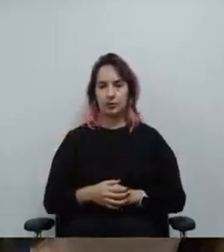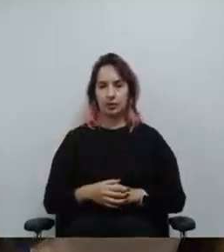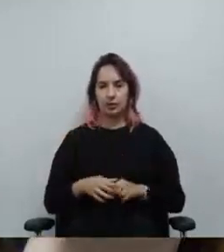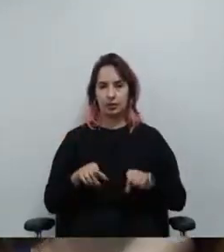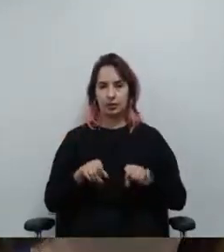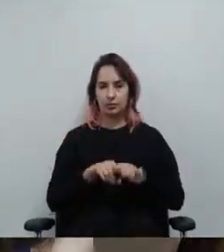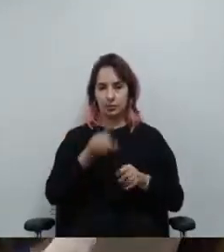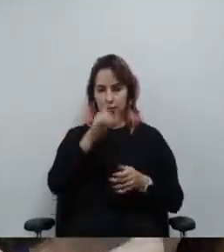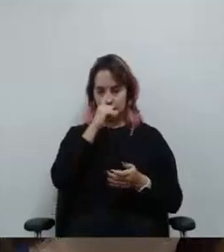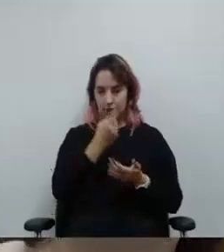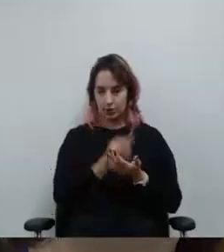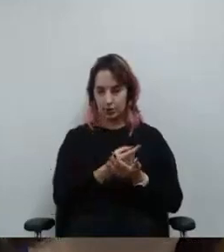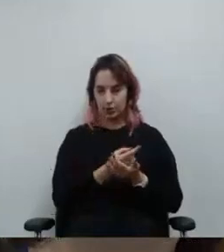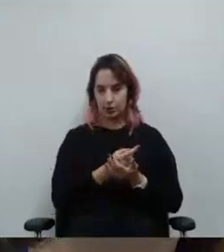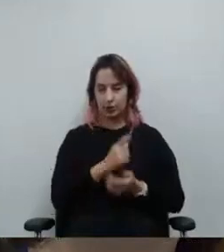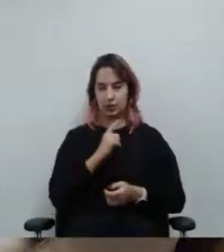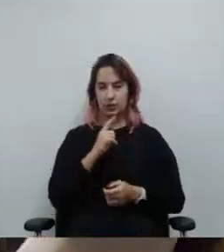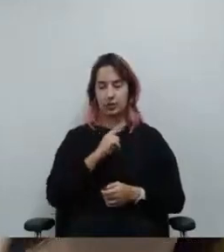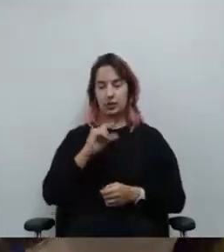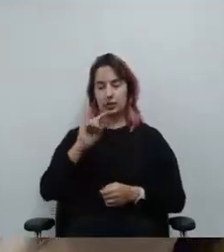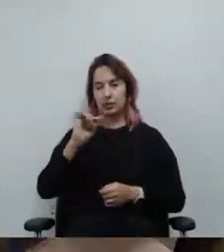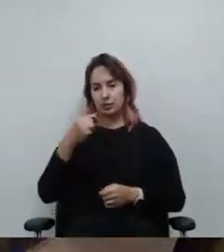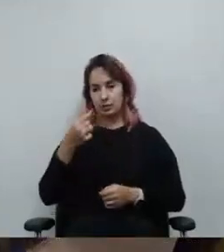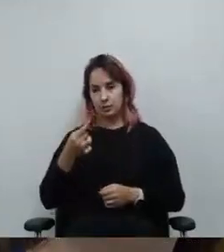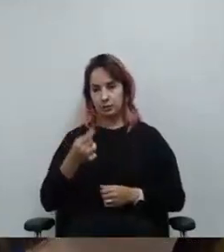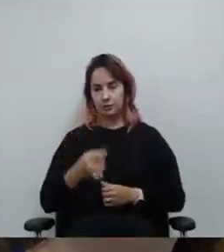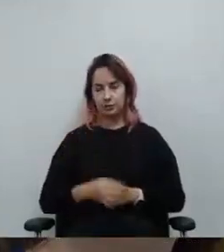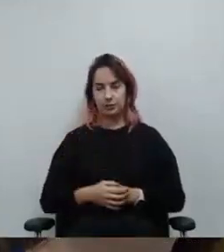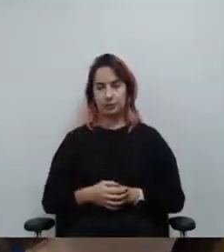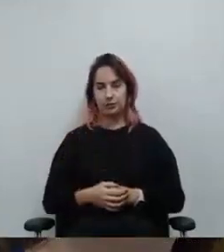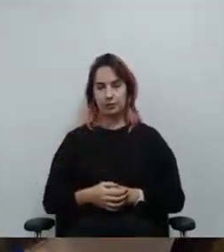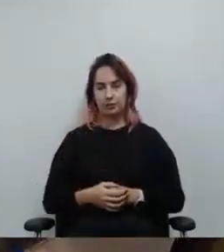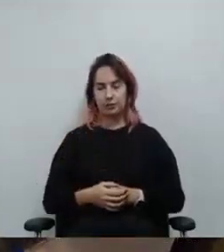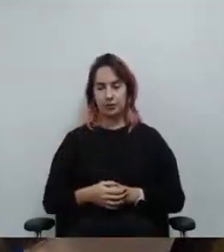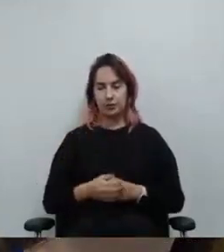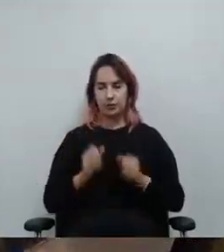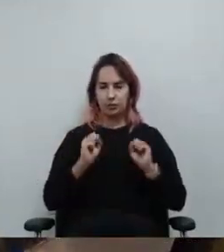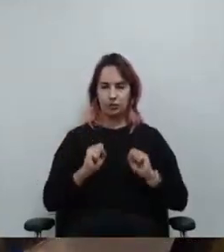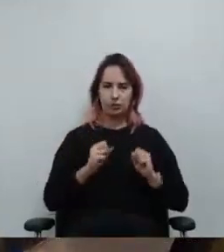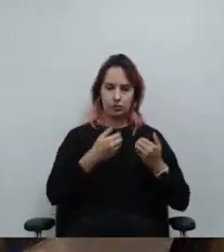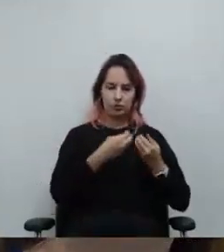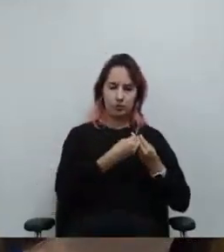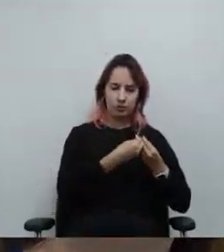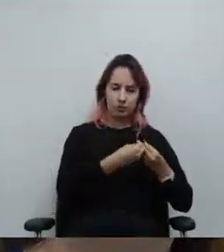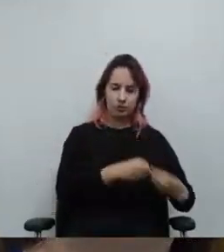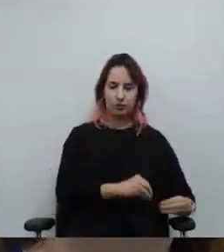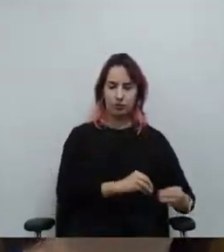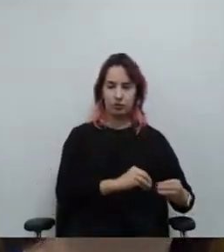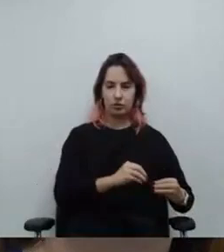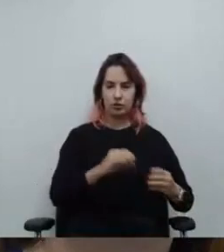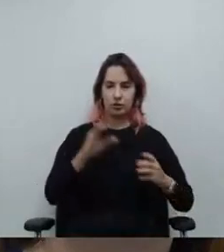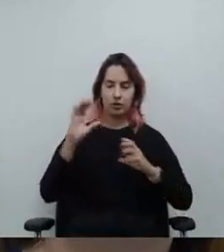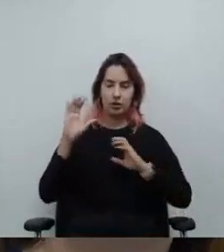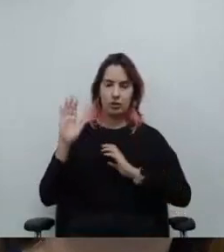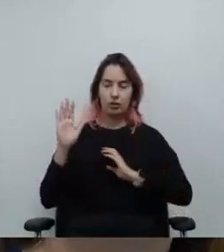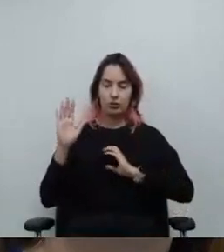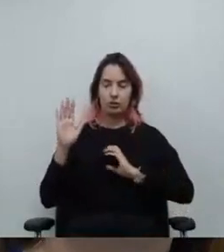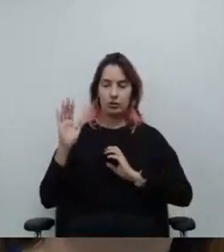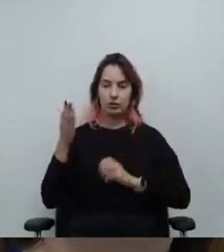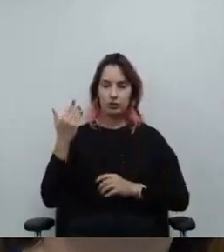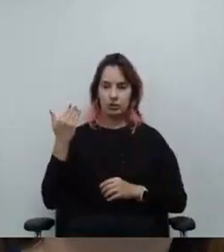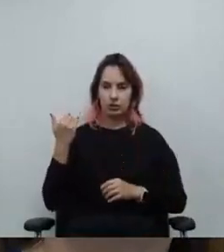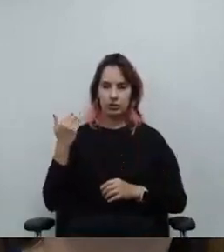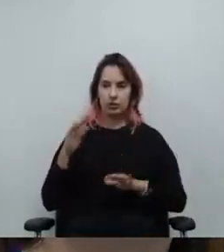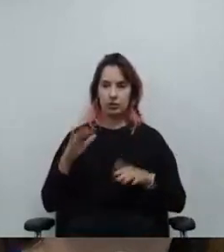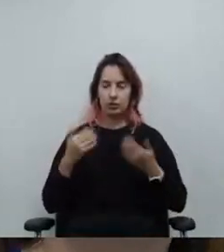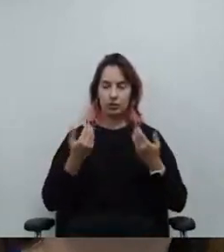ou mesmo decisão de mérito que venha a posterior acabaria por prejudicar esse candidato em termos de antiguidade, né? Seria